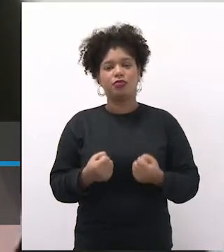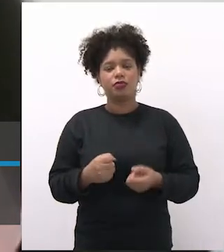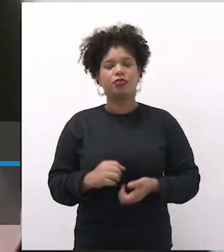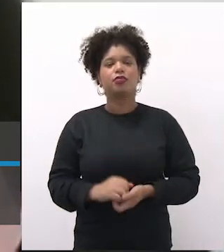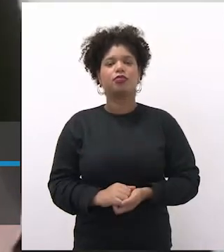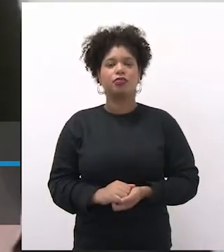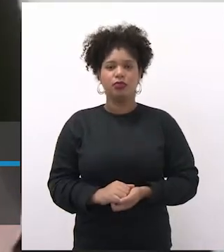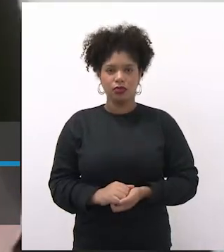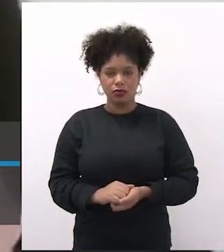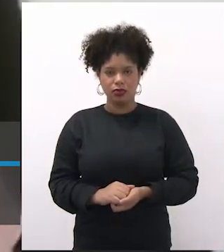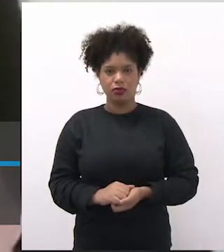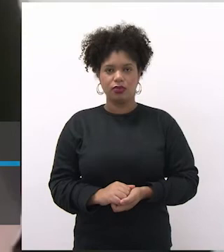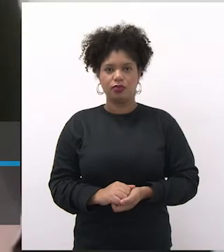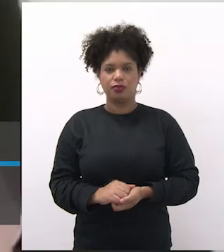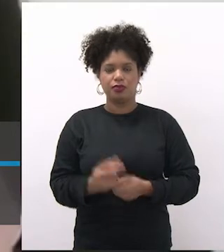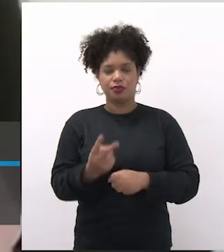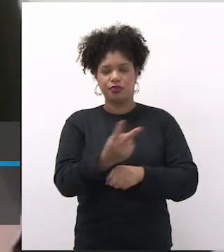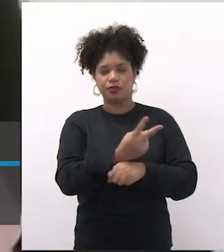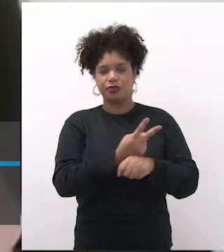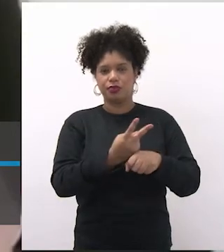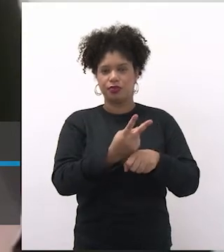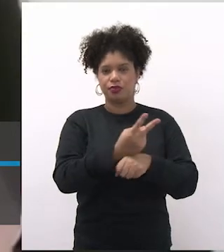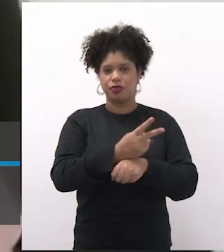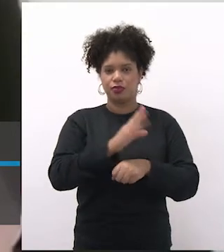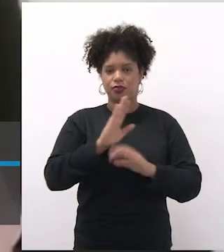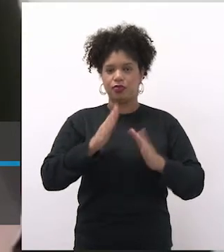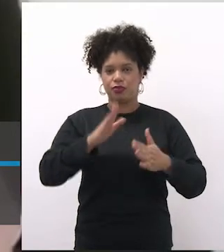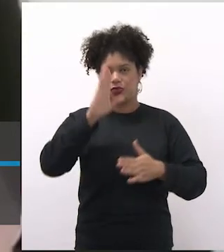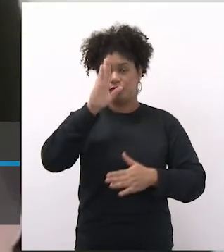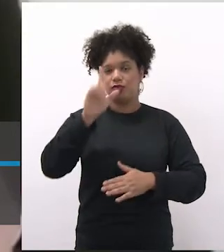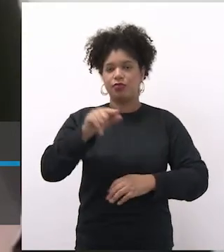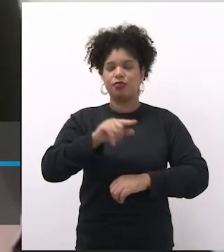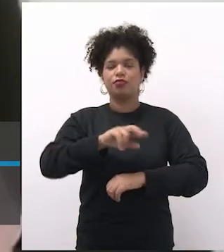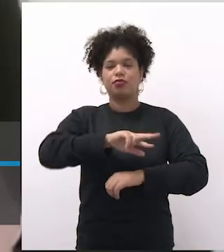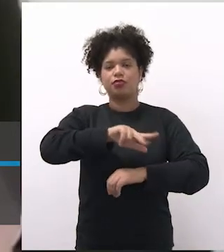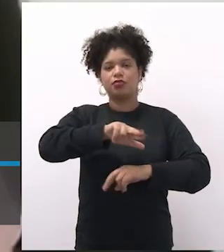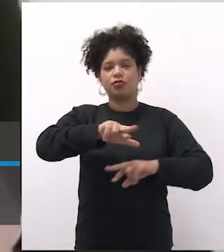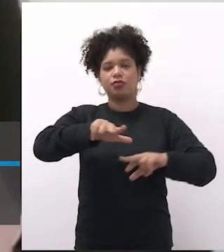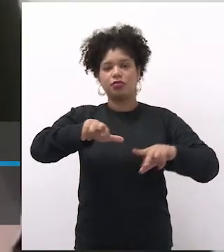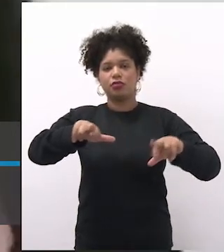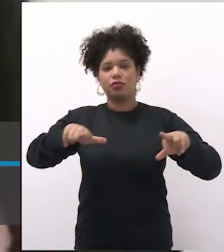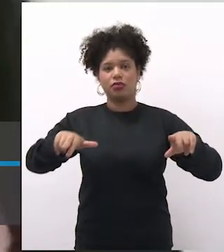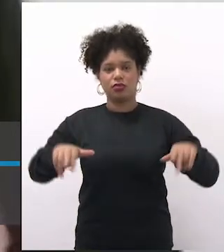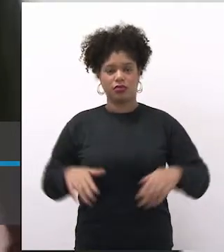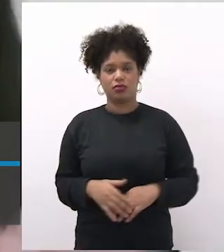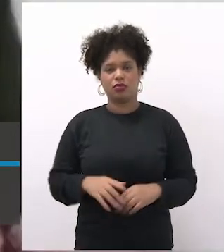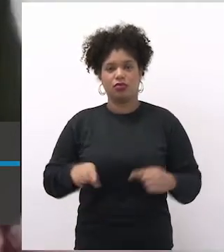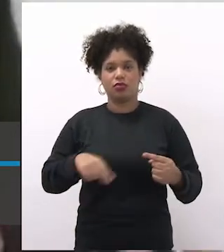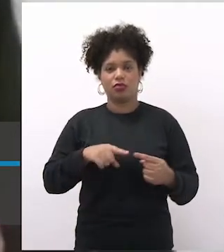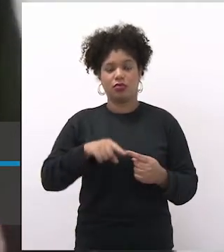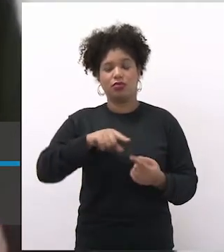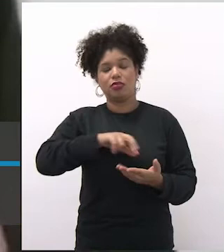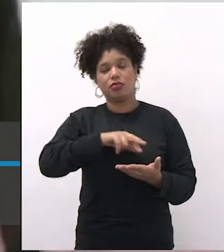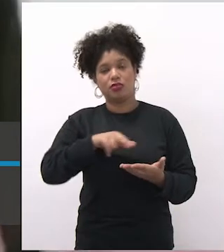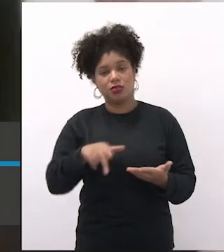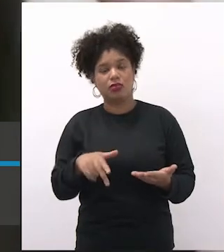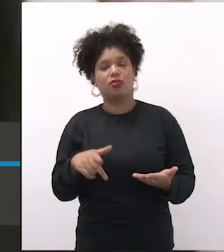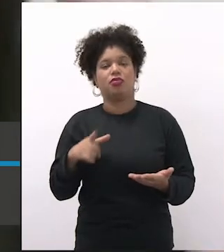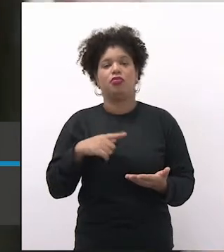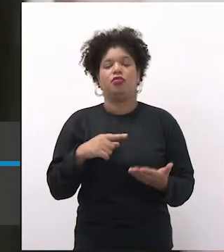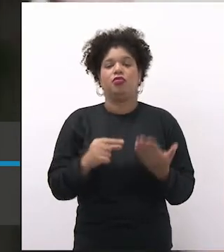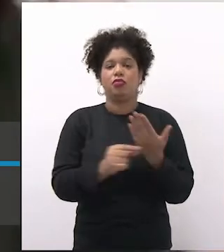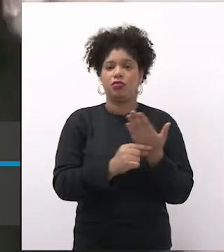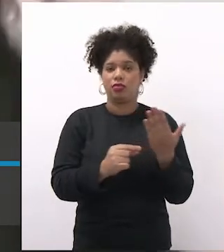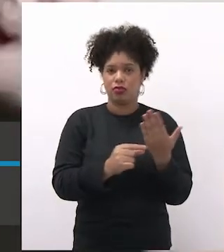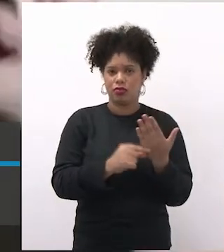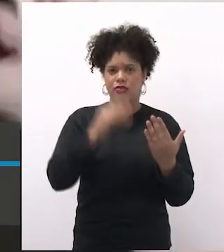contemplar, por meio da curadoria, a diversidade, né? A gente coloca autoras conhecidas, mas a gente também coloca autoras que não